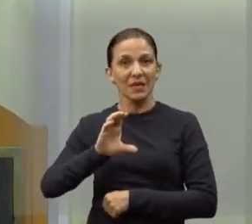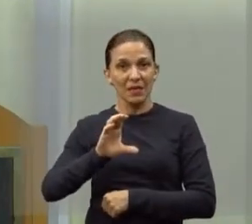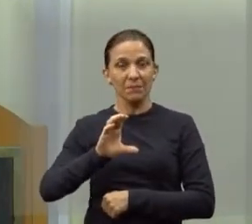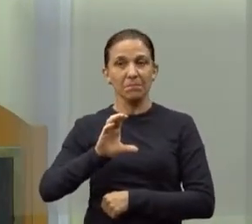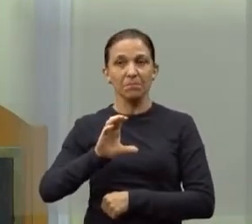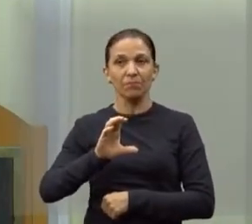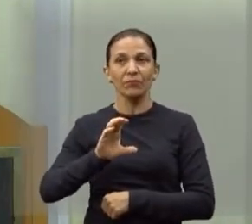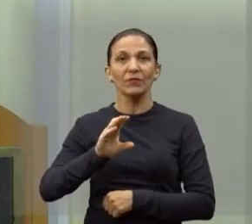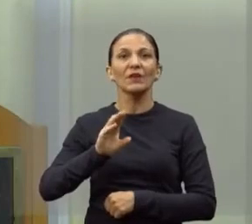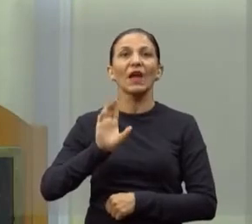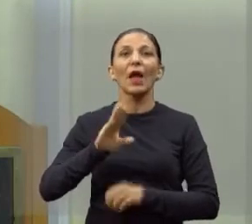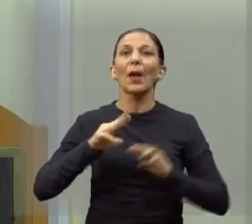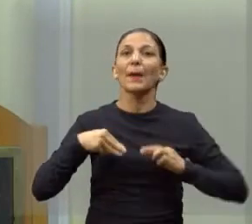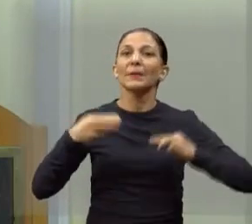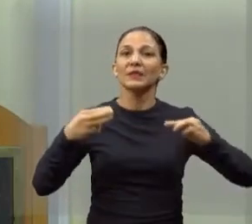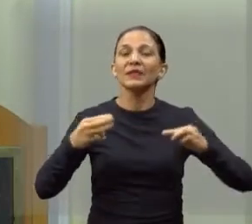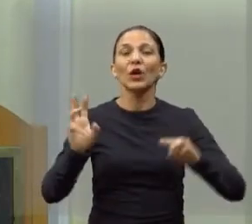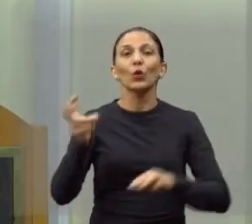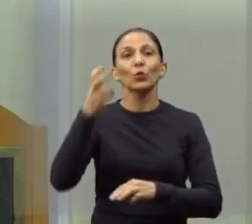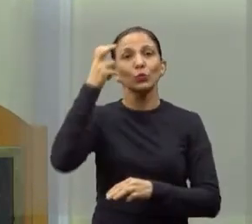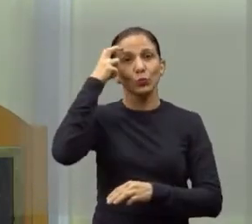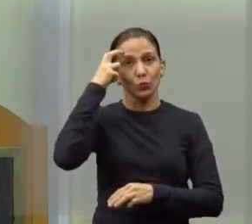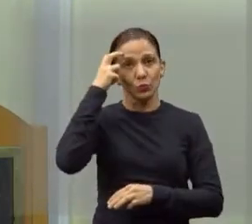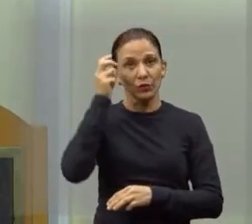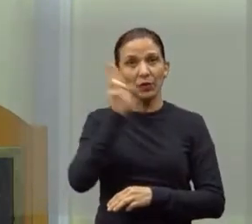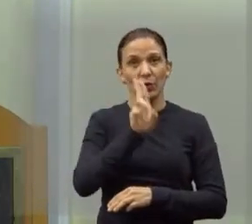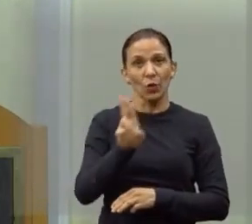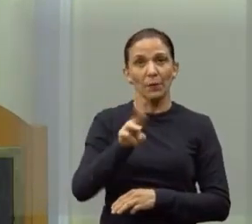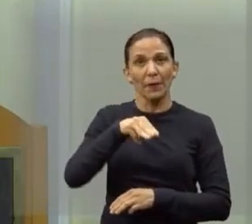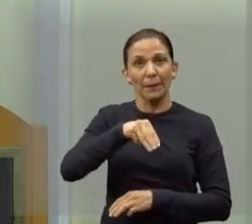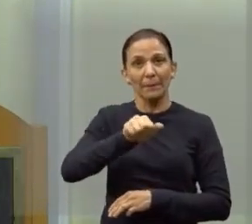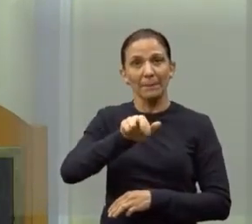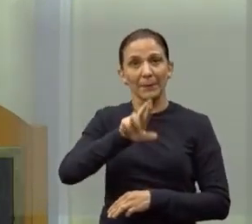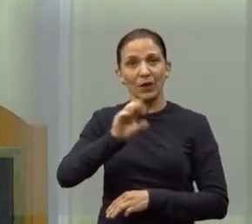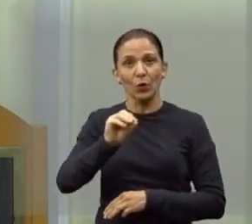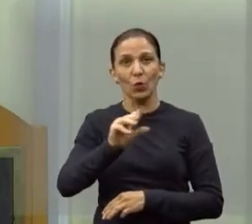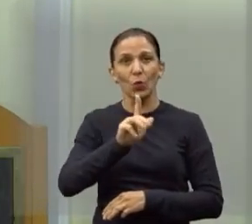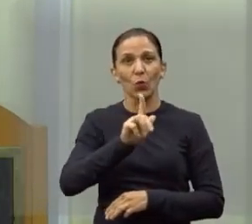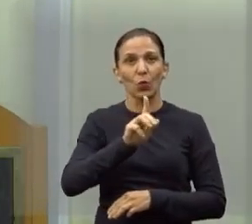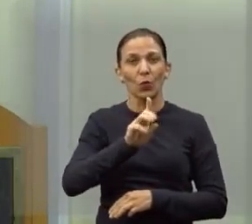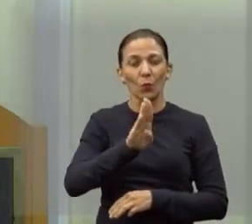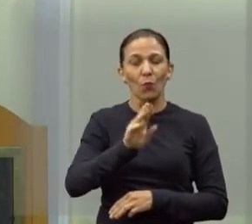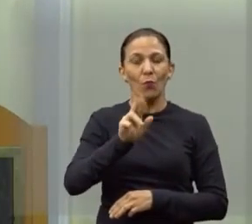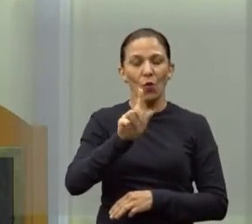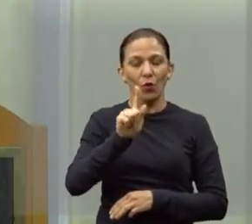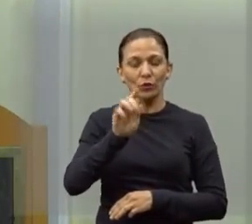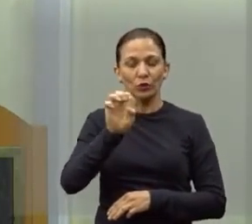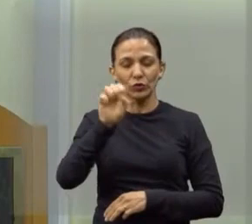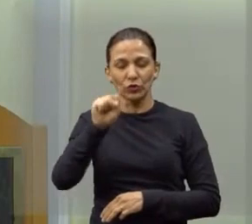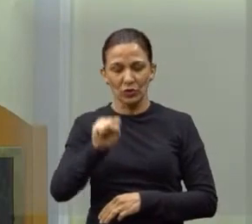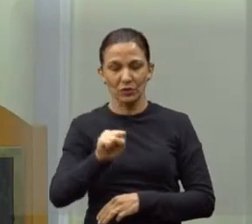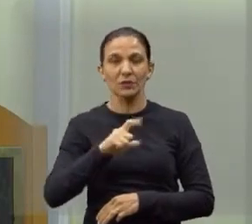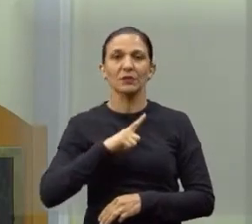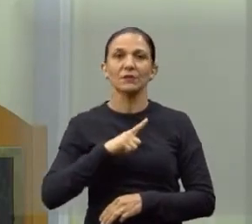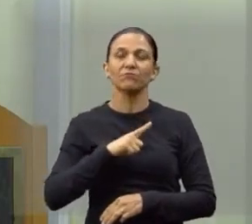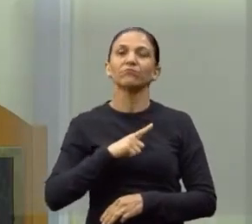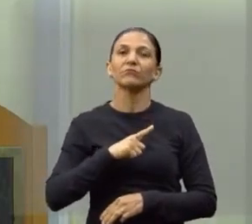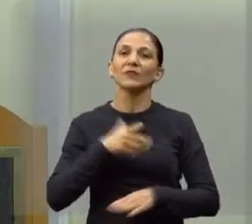Ministério da Cultura, Marco Henrique Borges. Pudemos falar sobre as portas que se abrem